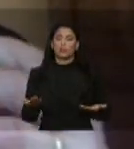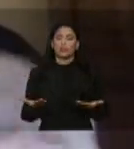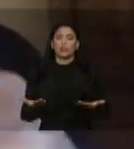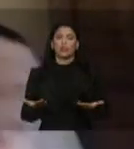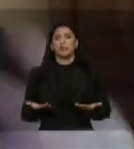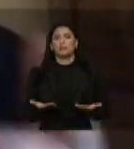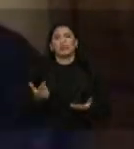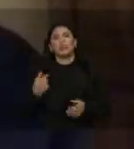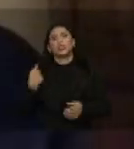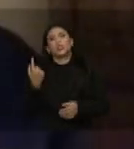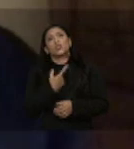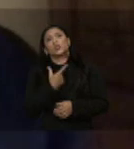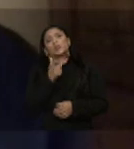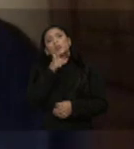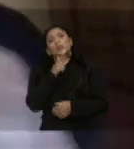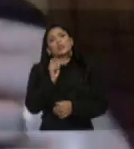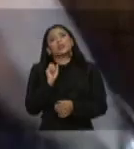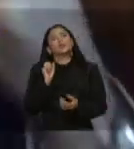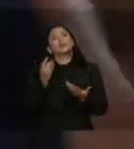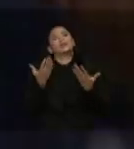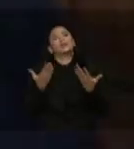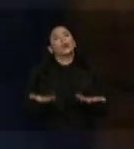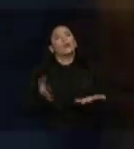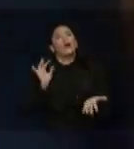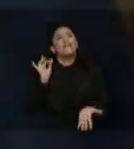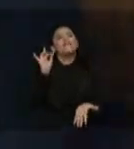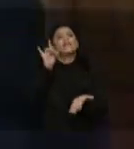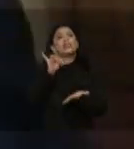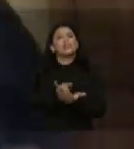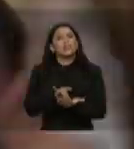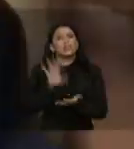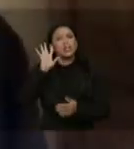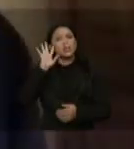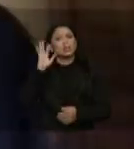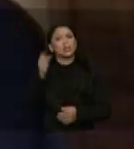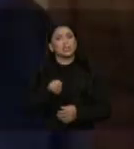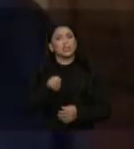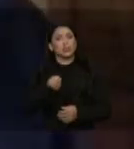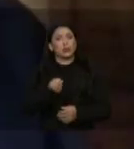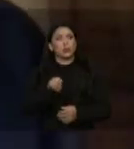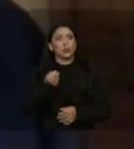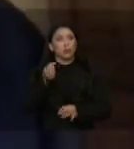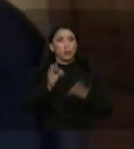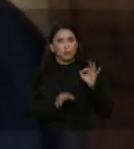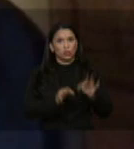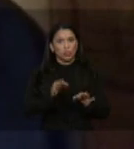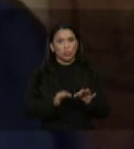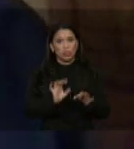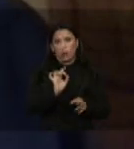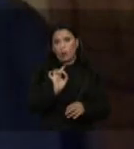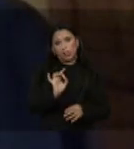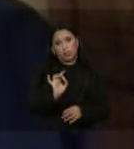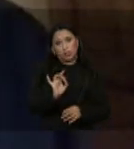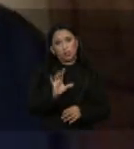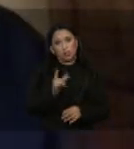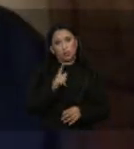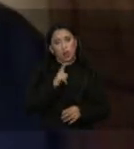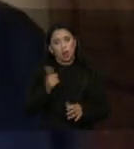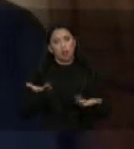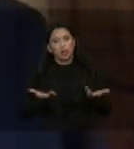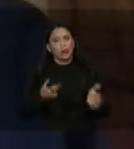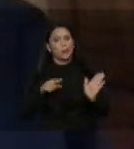nós conseguimos é dar efetividade a uma decisão judicial Será que basta e agora em